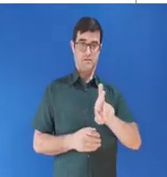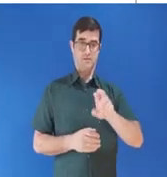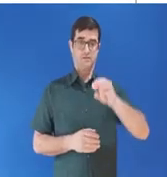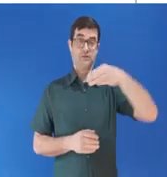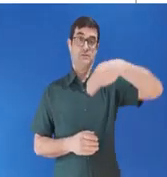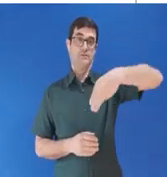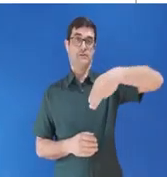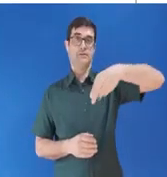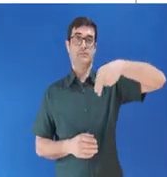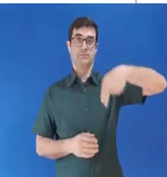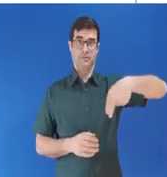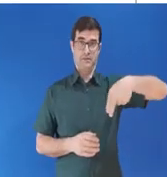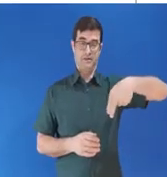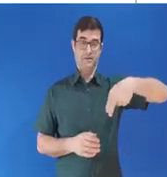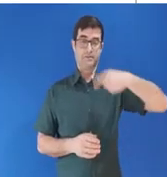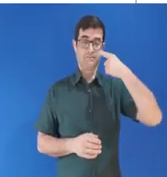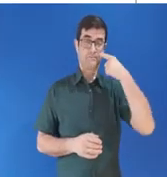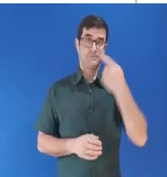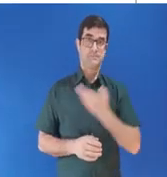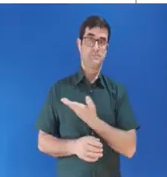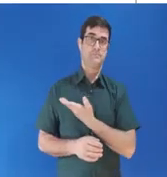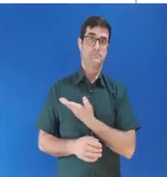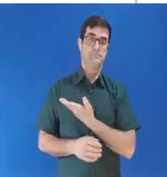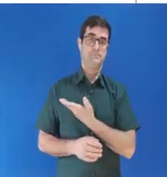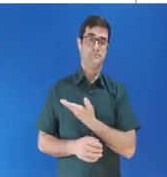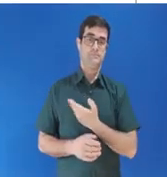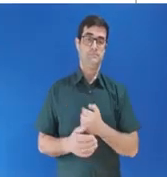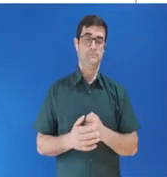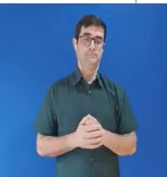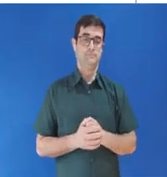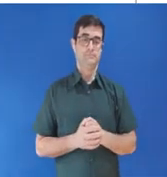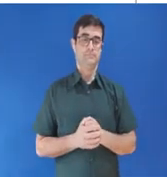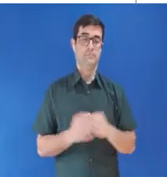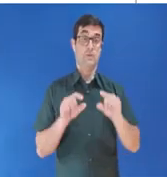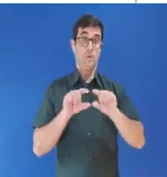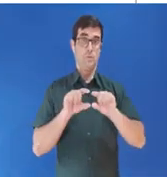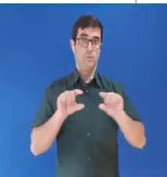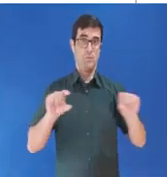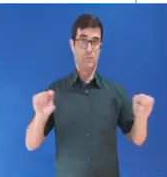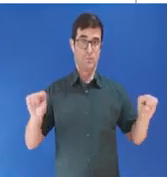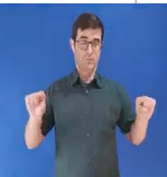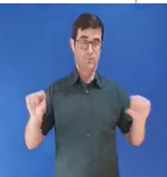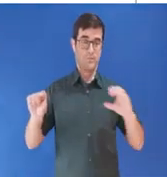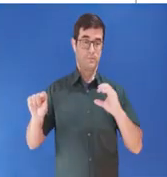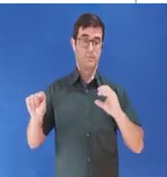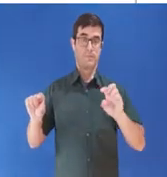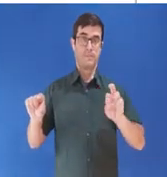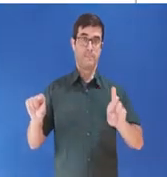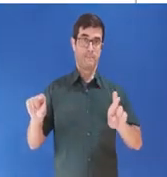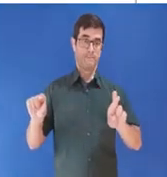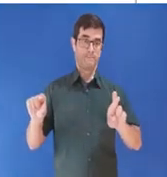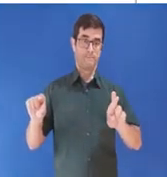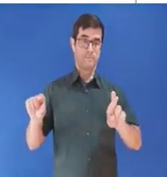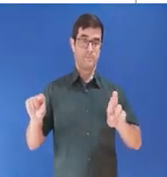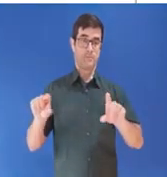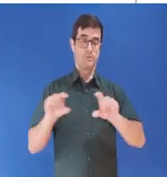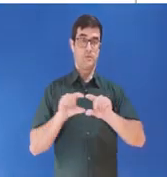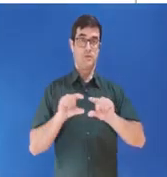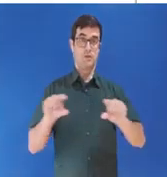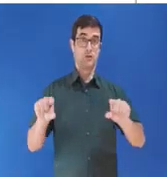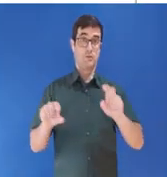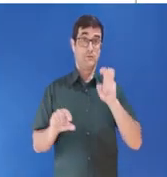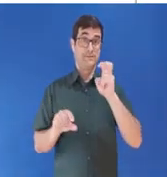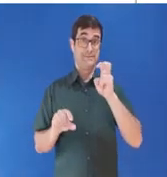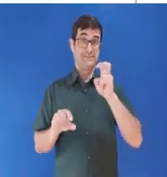O que acontece? O cromo ele vai ter essa configuração aqui. Então, ele tem os 5 orbitais